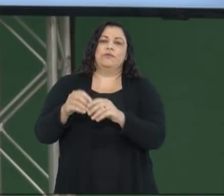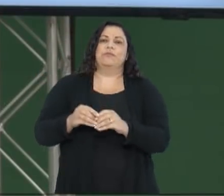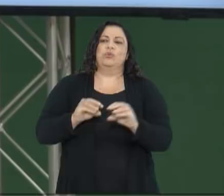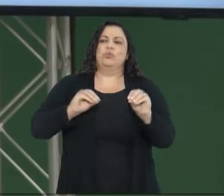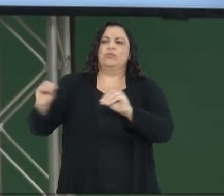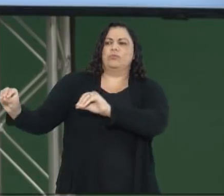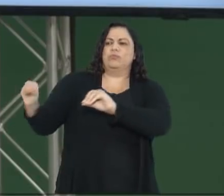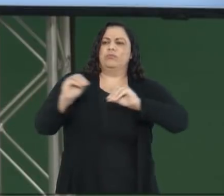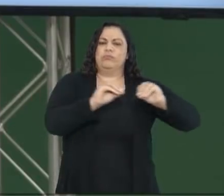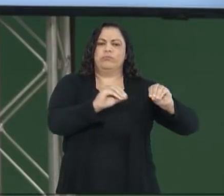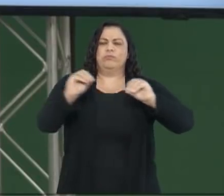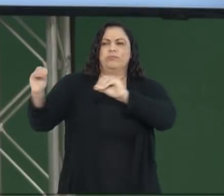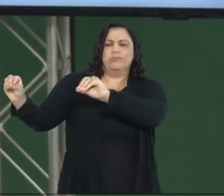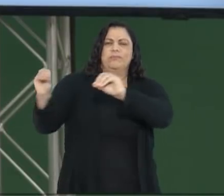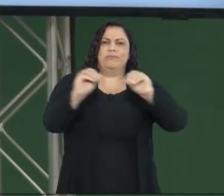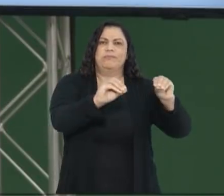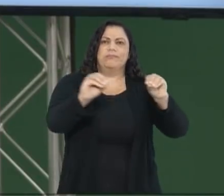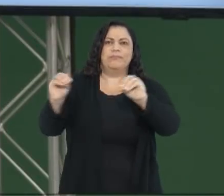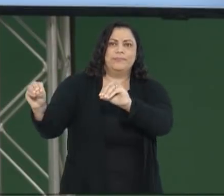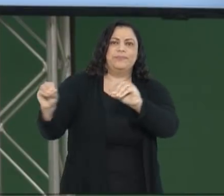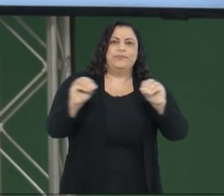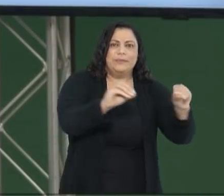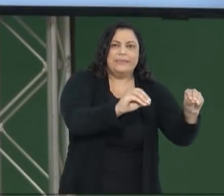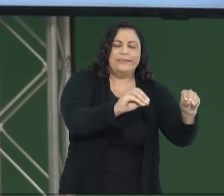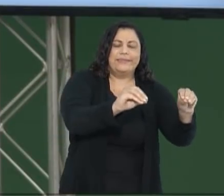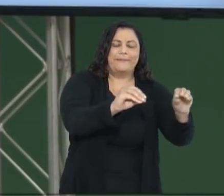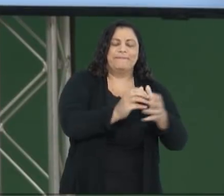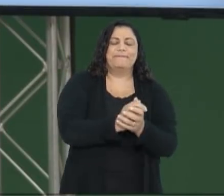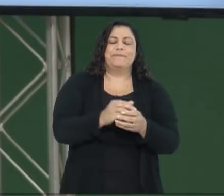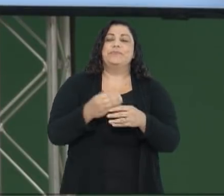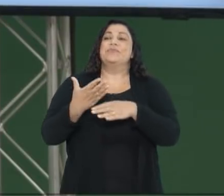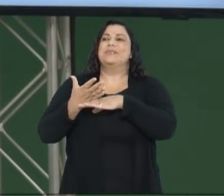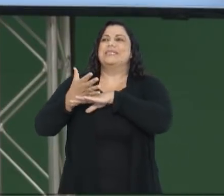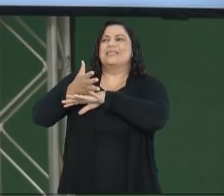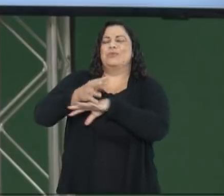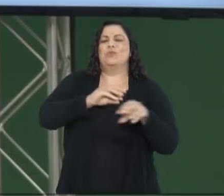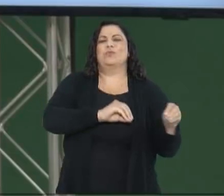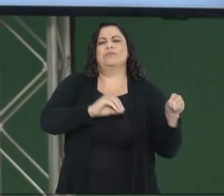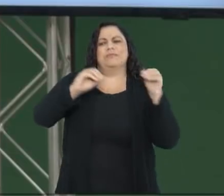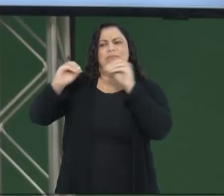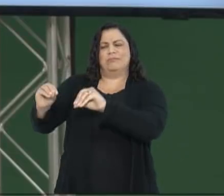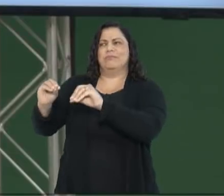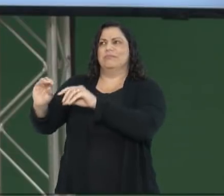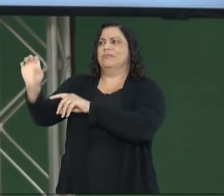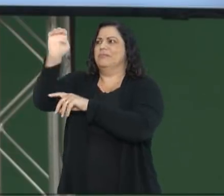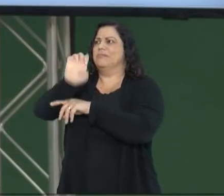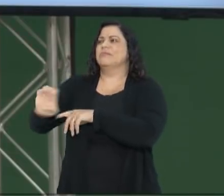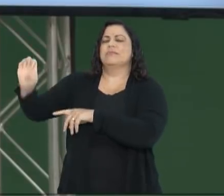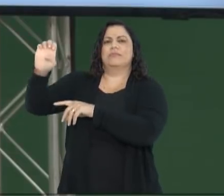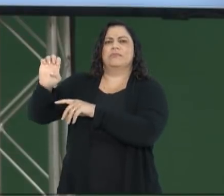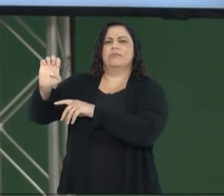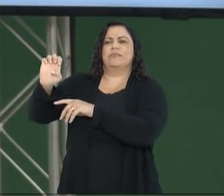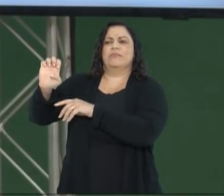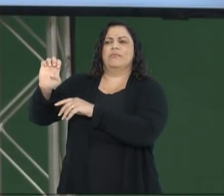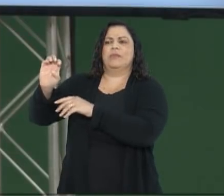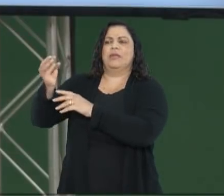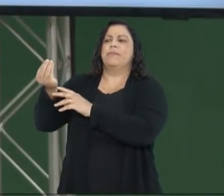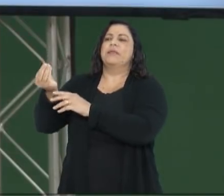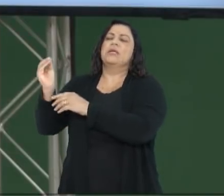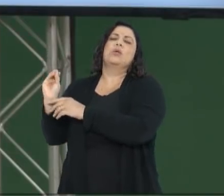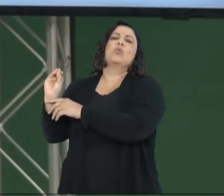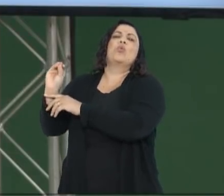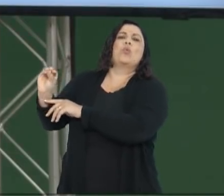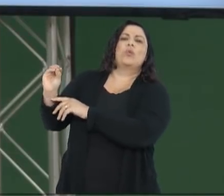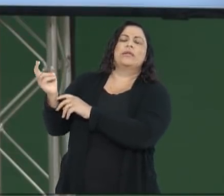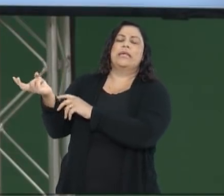com os povos antigos lá, os celtas, os nórdicos que vêm para a Europa, imprimem sua cultura ali. Esses povos europeus que saem, como